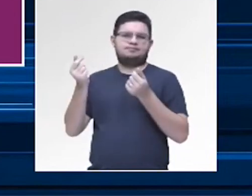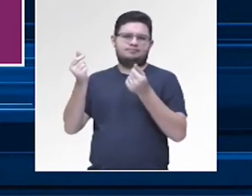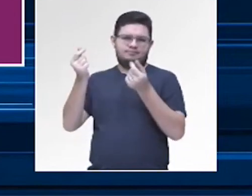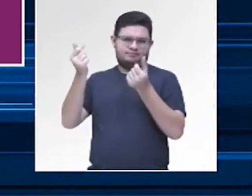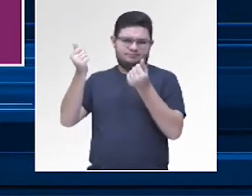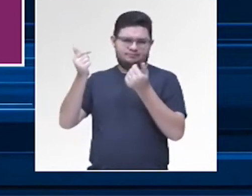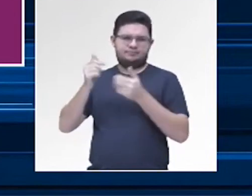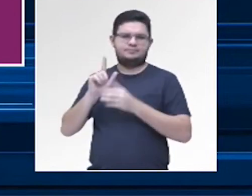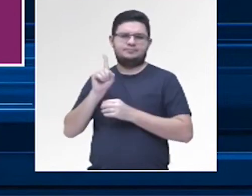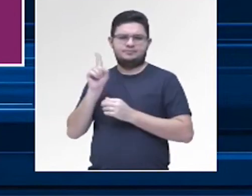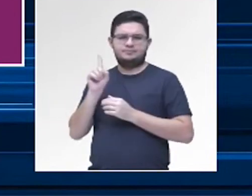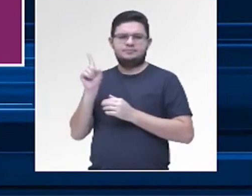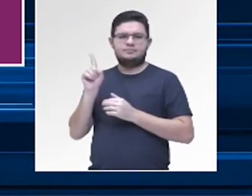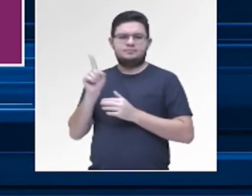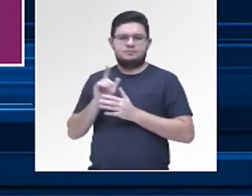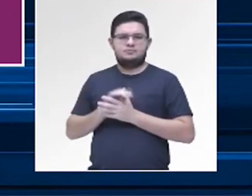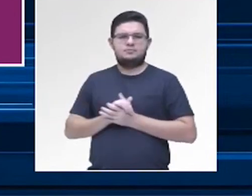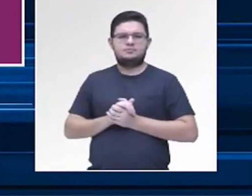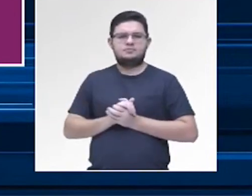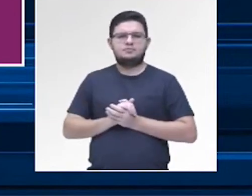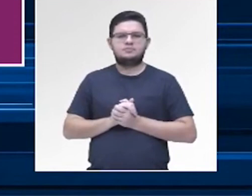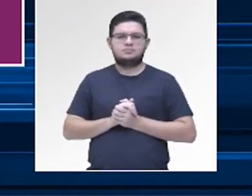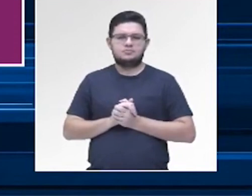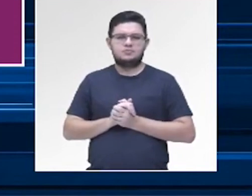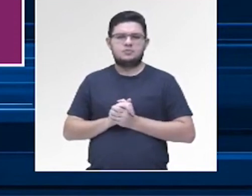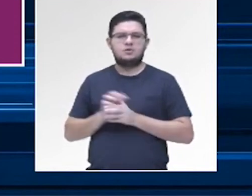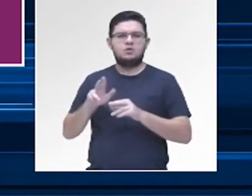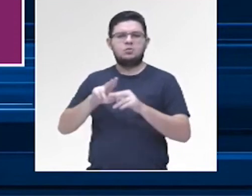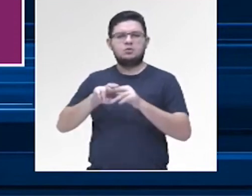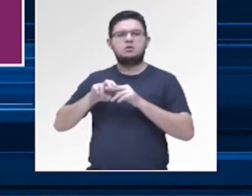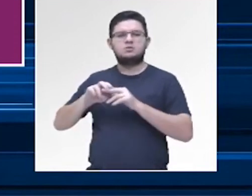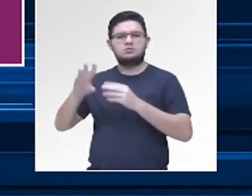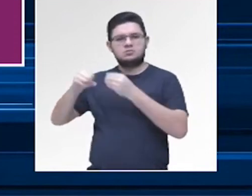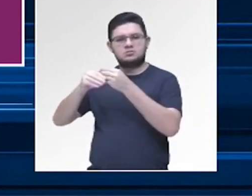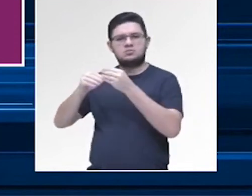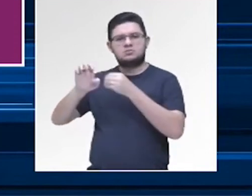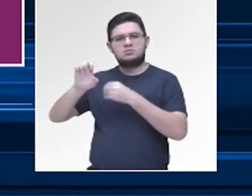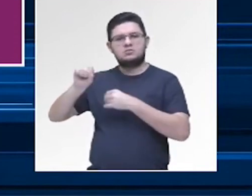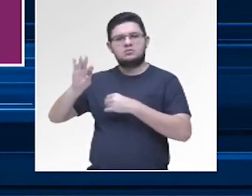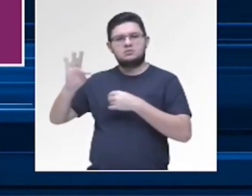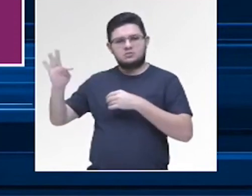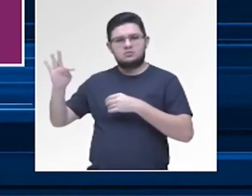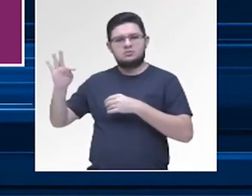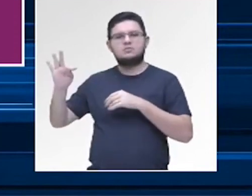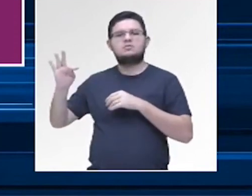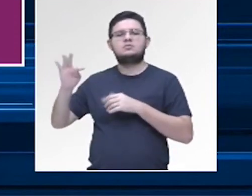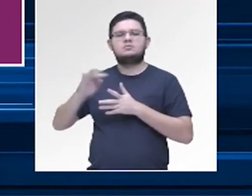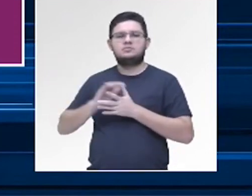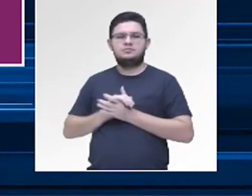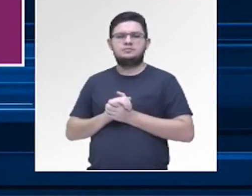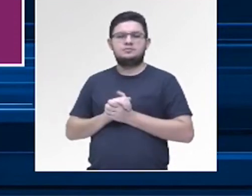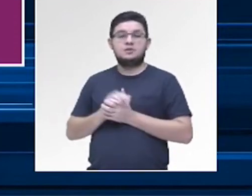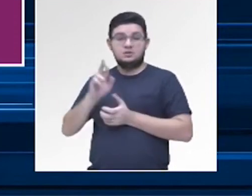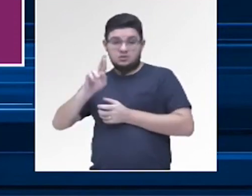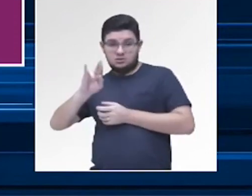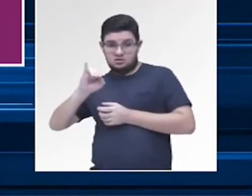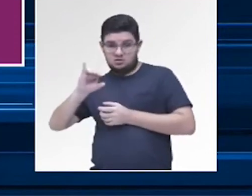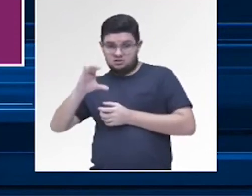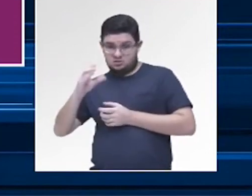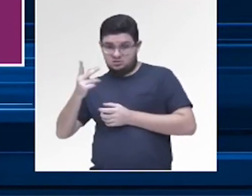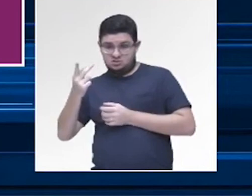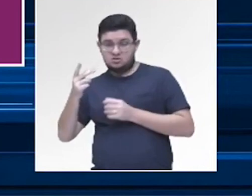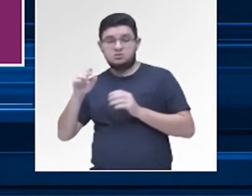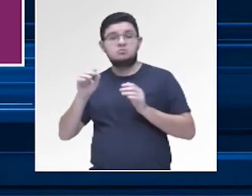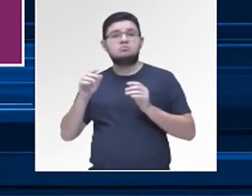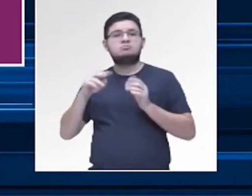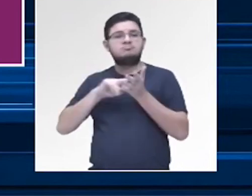ser humano, aquele objeto único que não tem ninguém comparado a ela. É a mais de todas, a mais